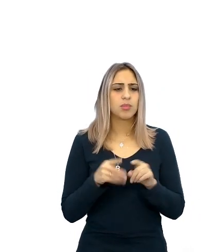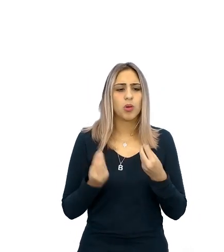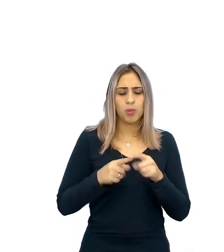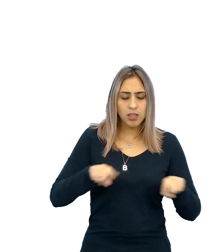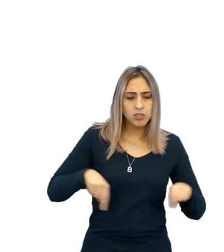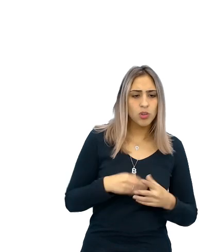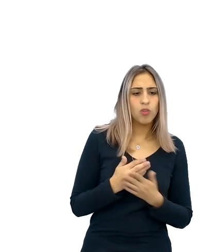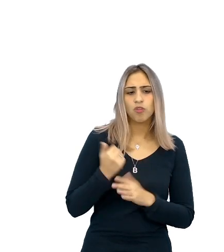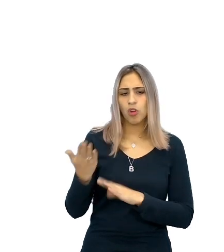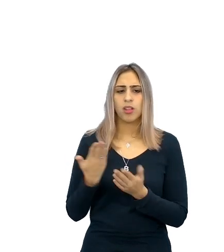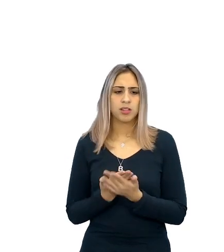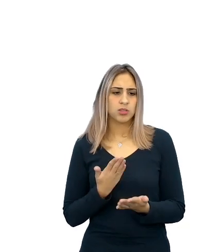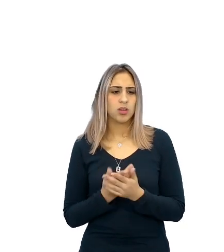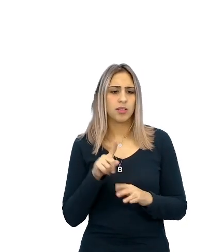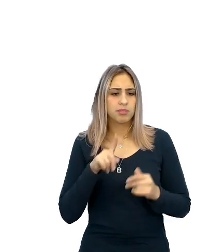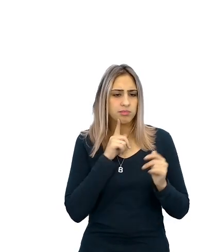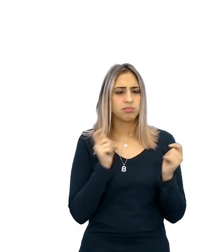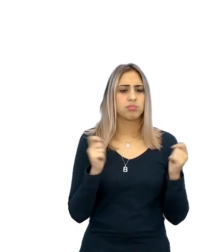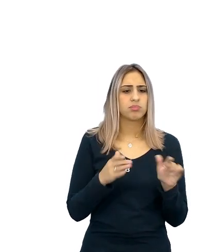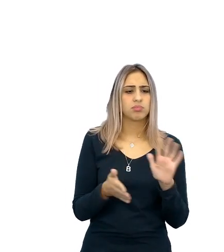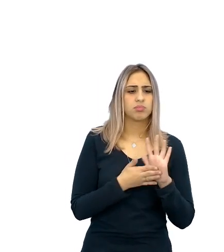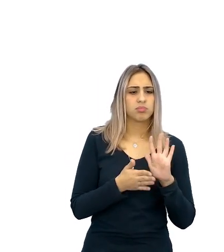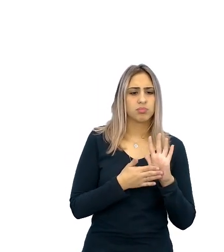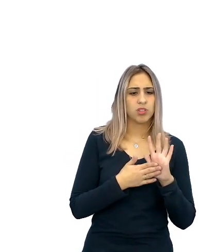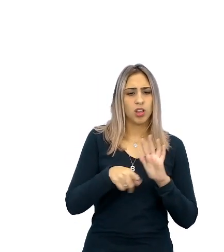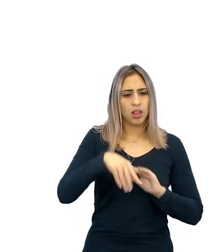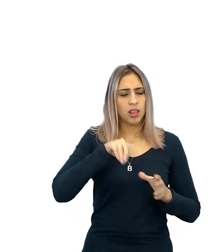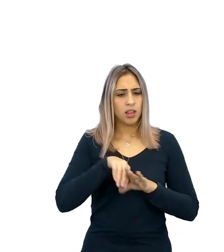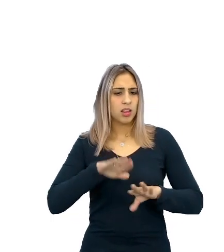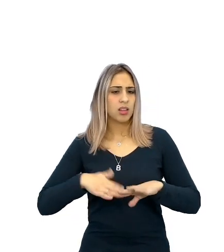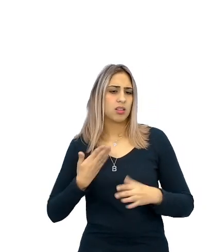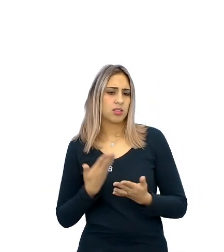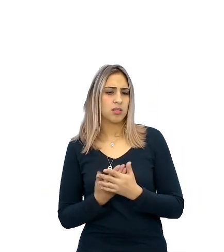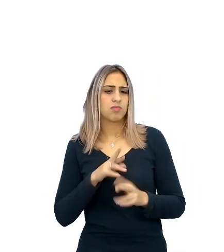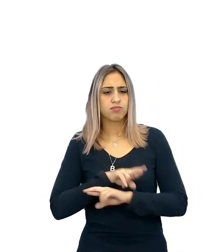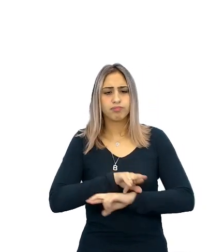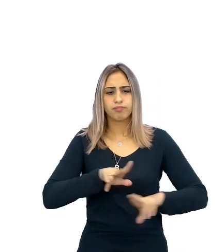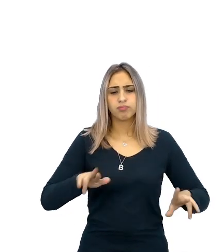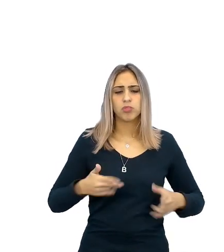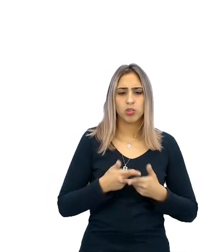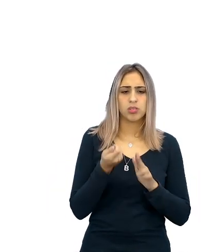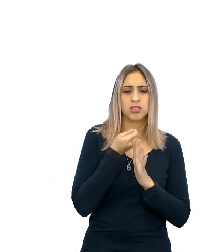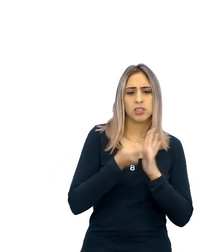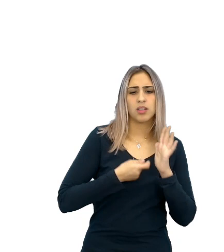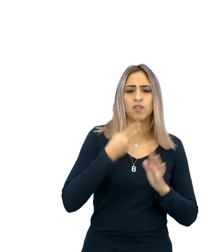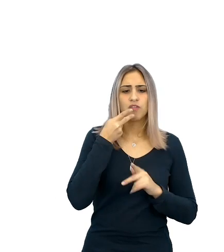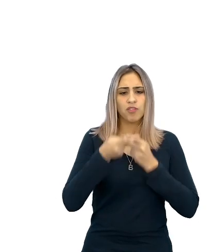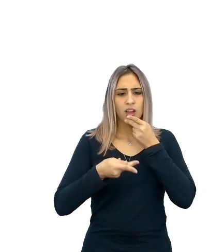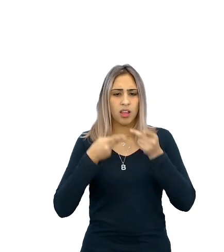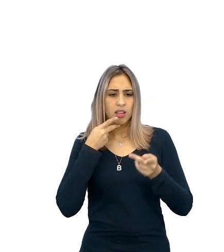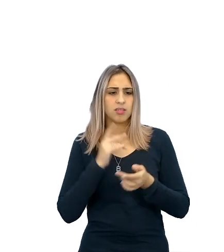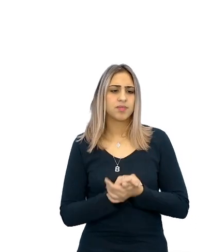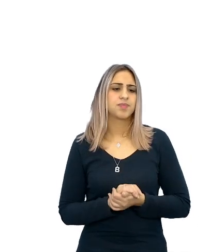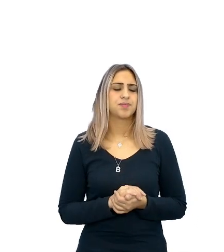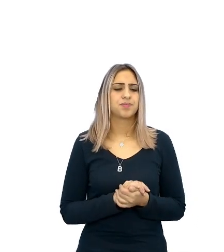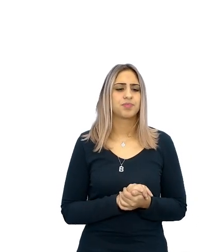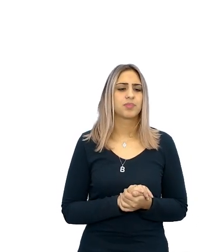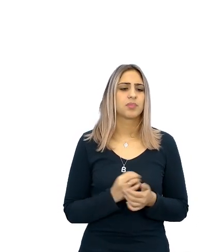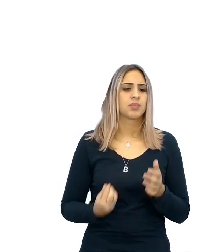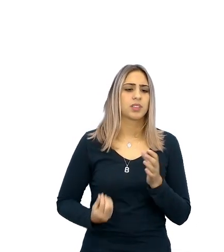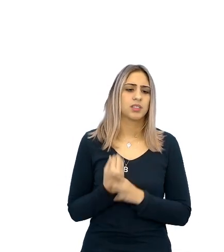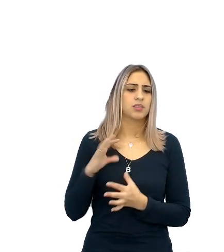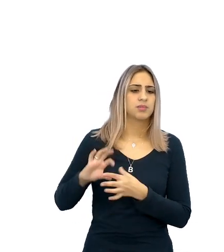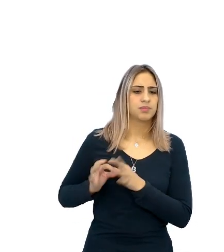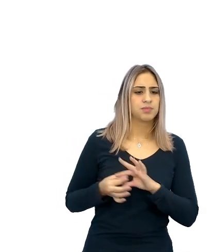escola ou fora dela. É possível também propiciar na escola ou múltiplas ocasiões da escrita e de fala, criar